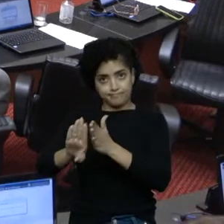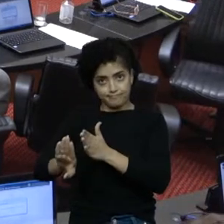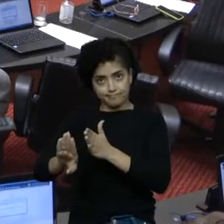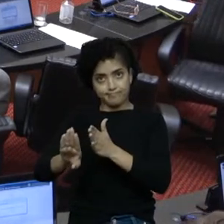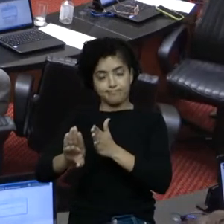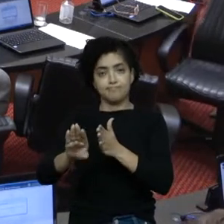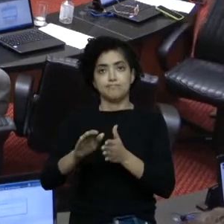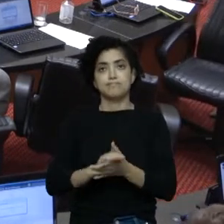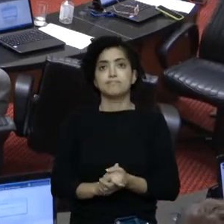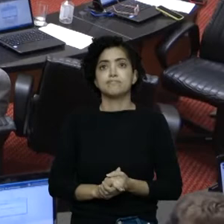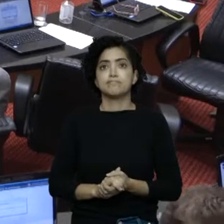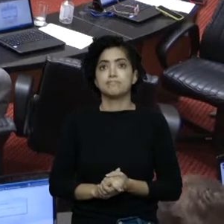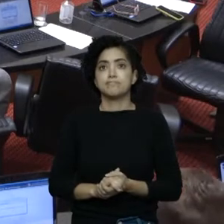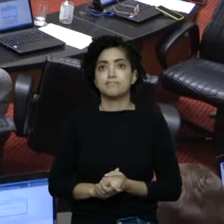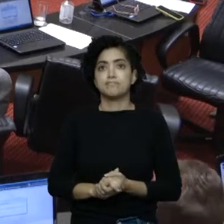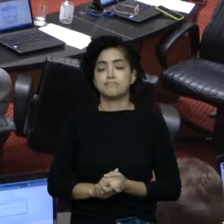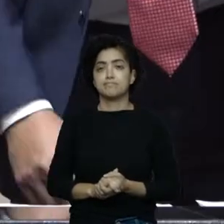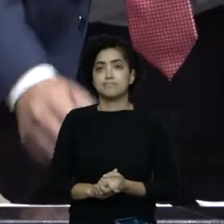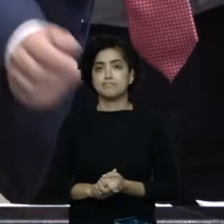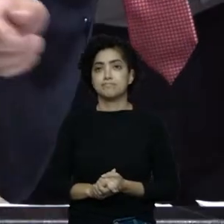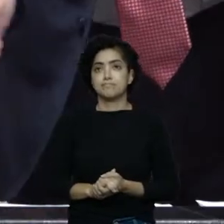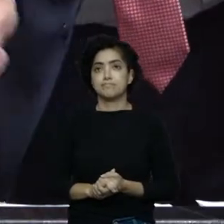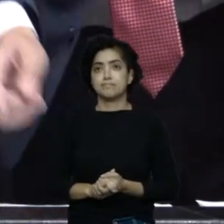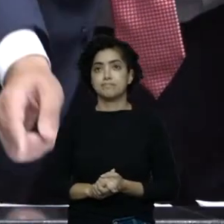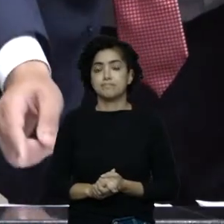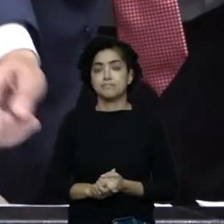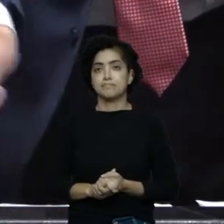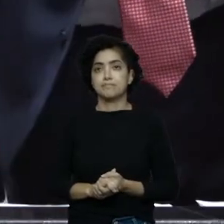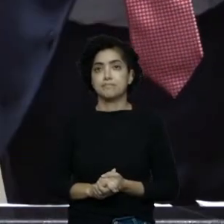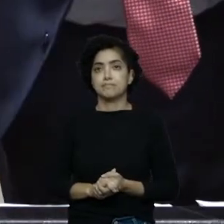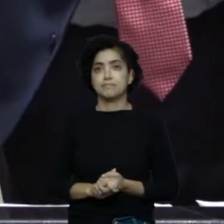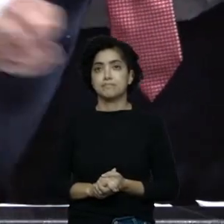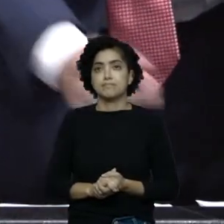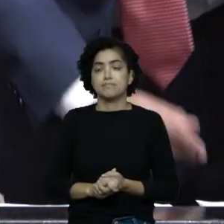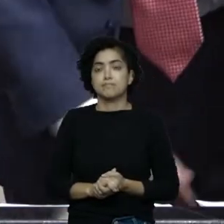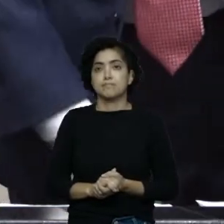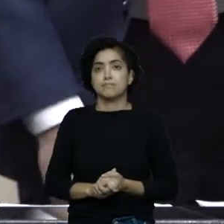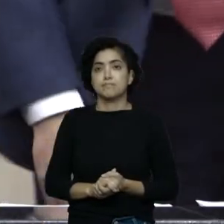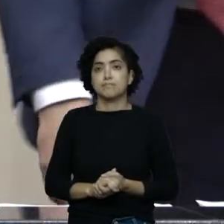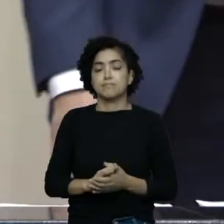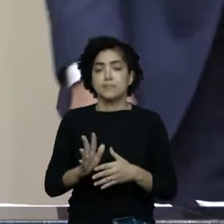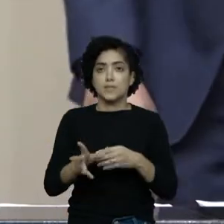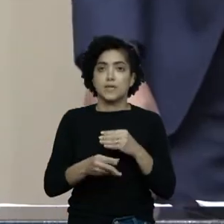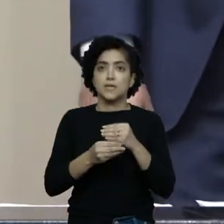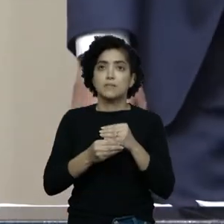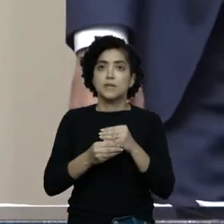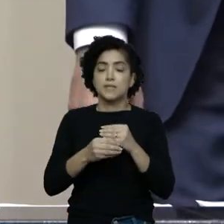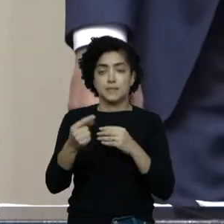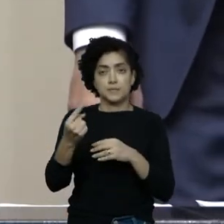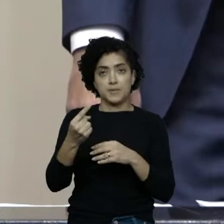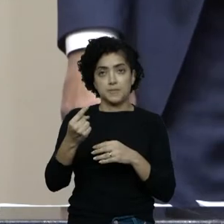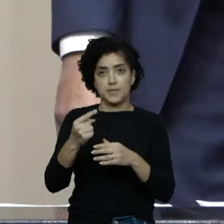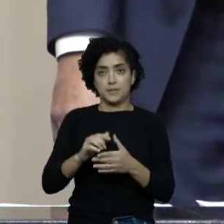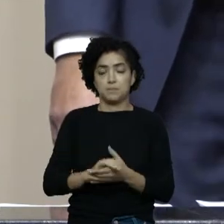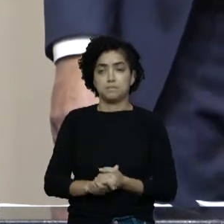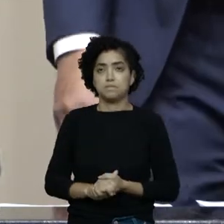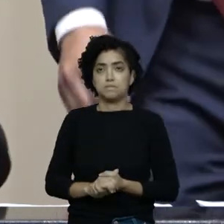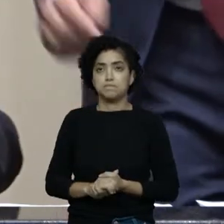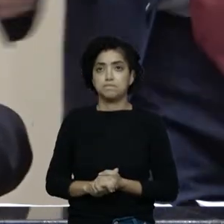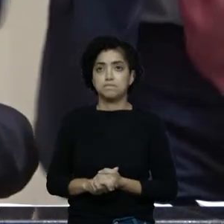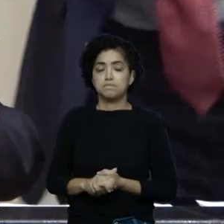destaque e a sua emenda é a emenda é a primeira emenda